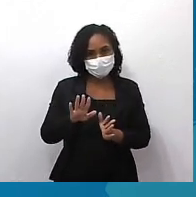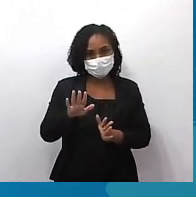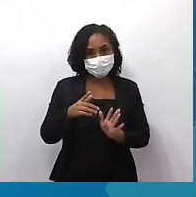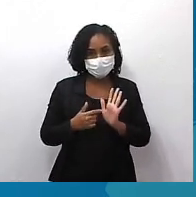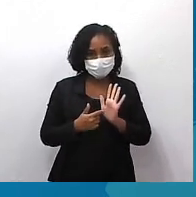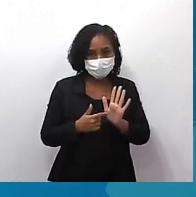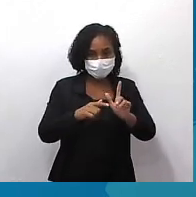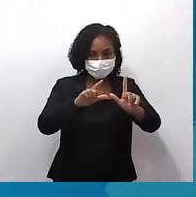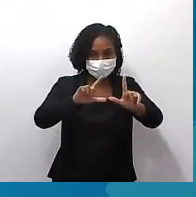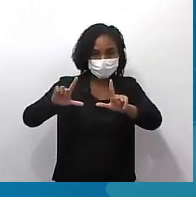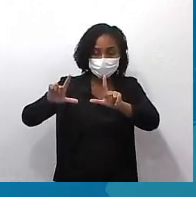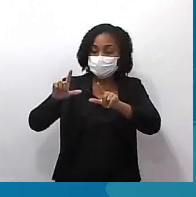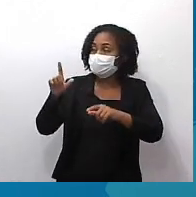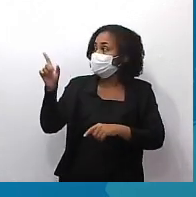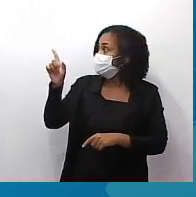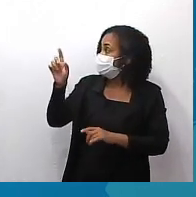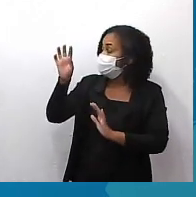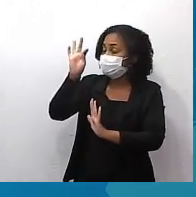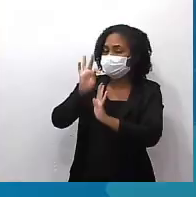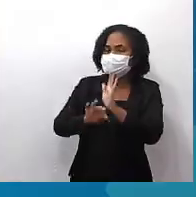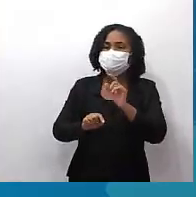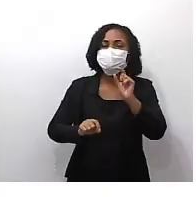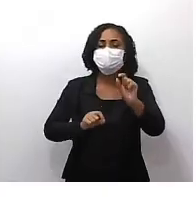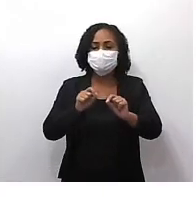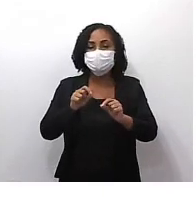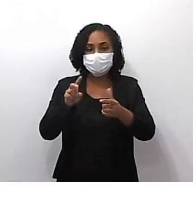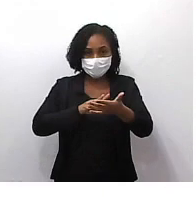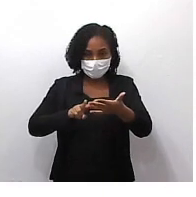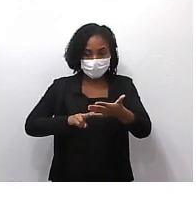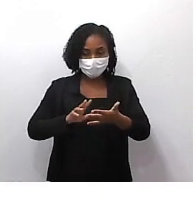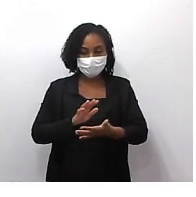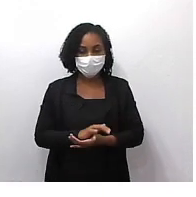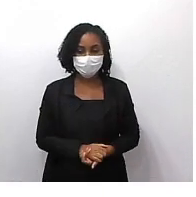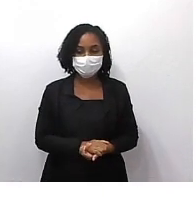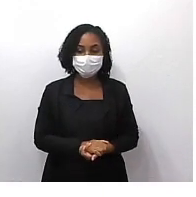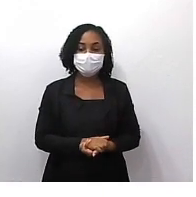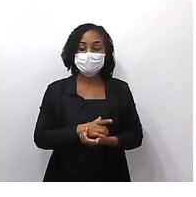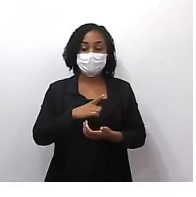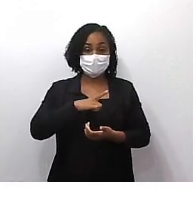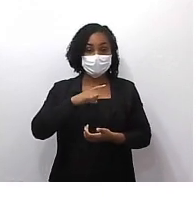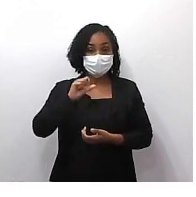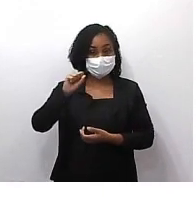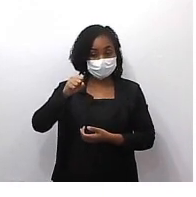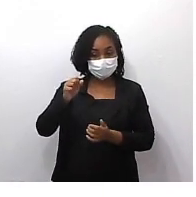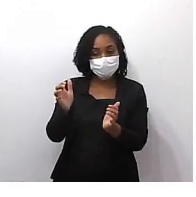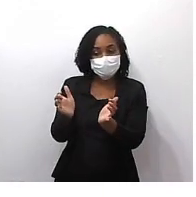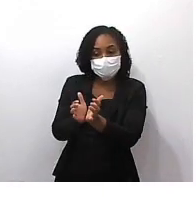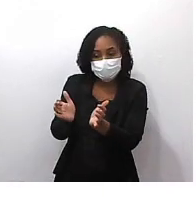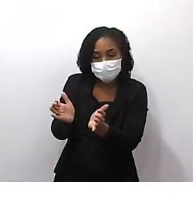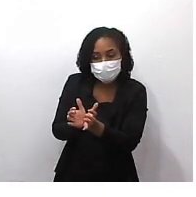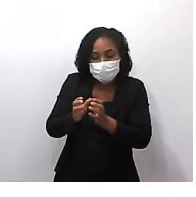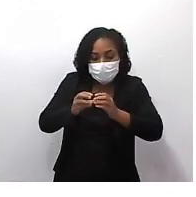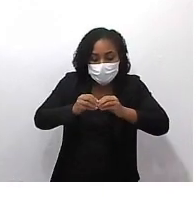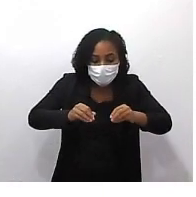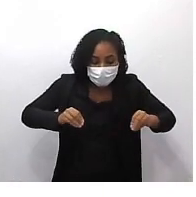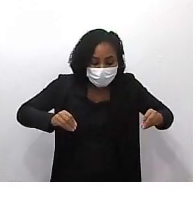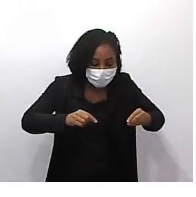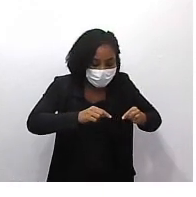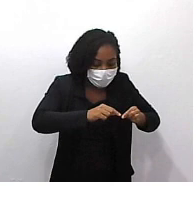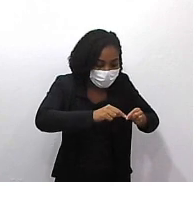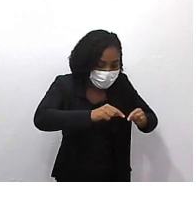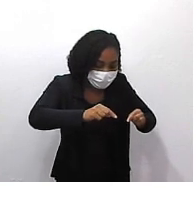aqui um texto, né, explicando o que é a bacia hidrográfica. Vamos ler. Constitui-se no conjunto de terras delimitadas